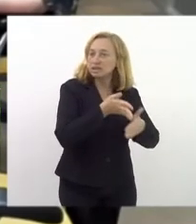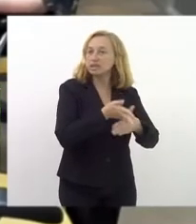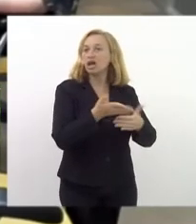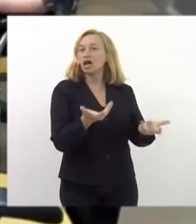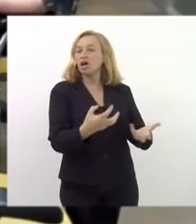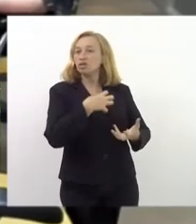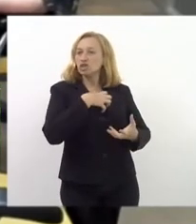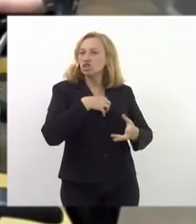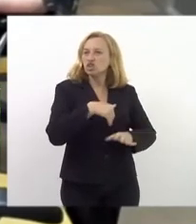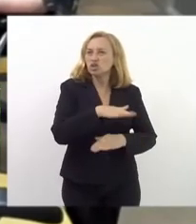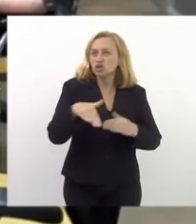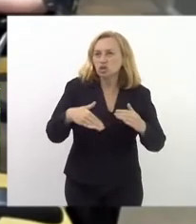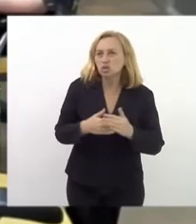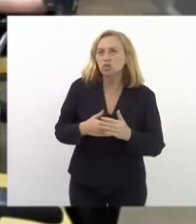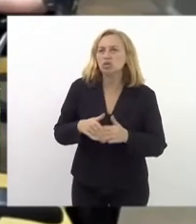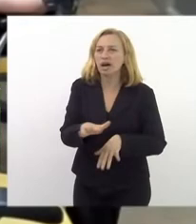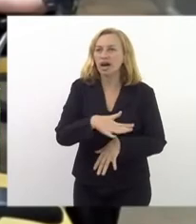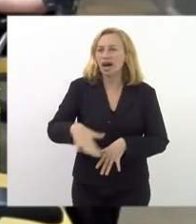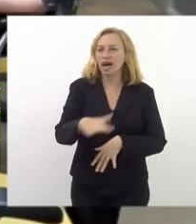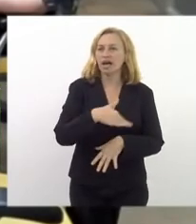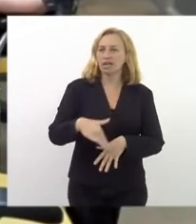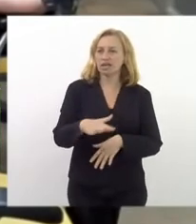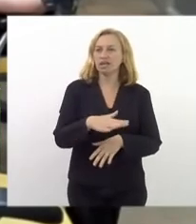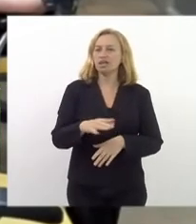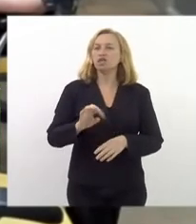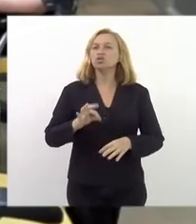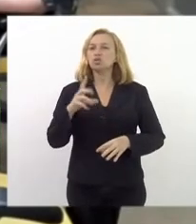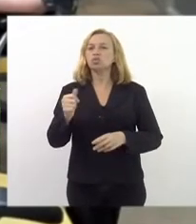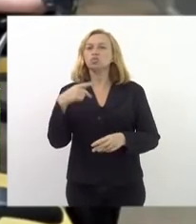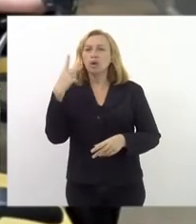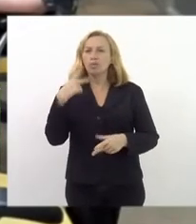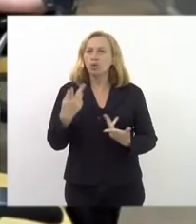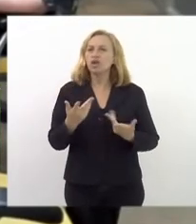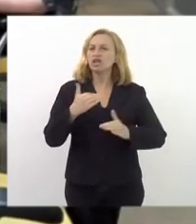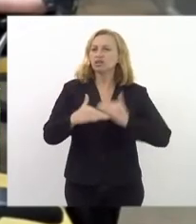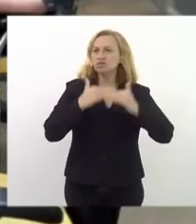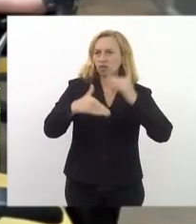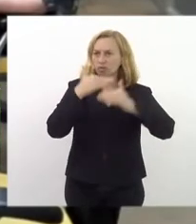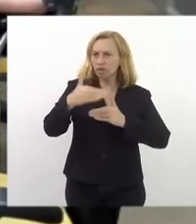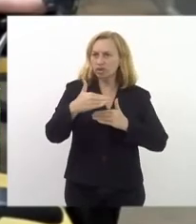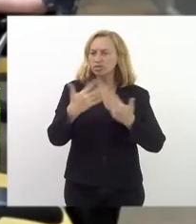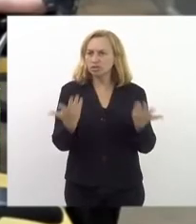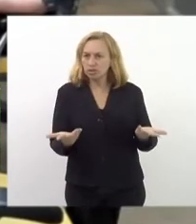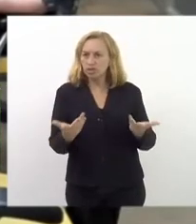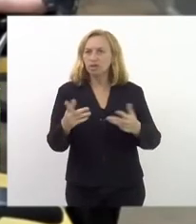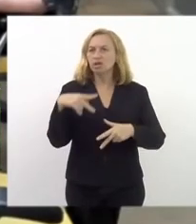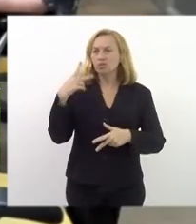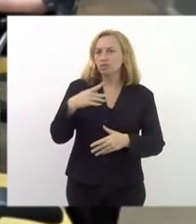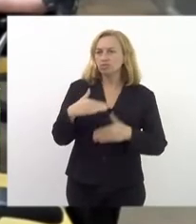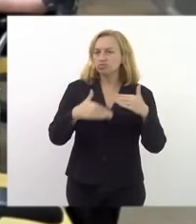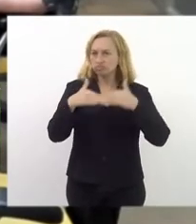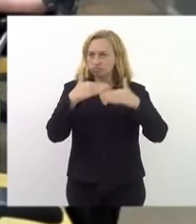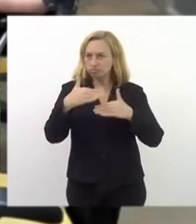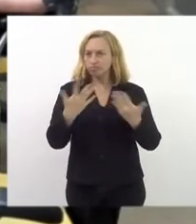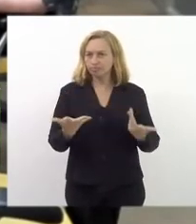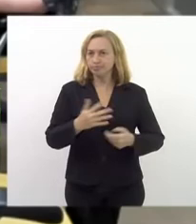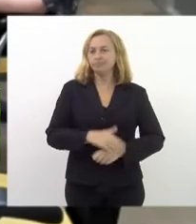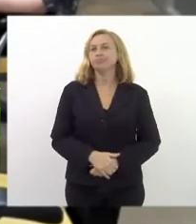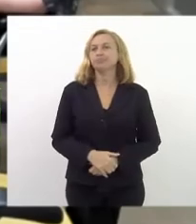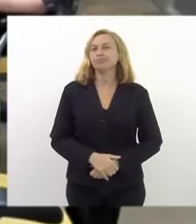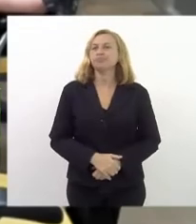sentido e toda a lógica do setor, de uma política de desenvolvimento, né? Uma política desenvolvimentista.